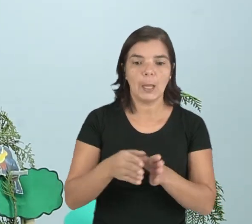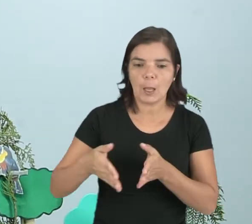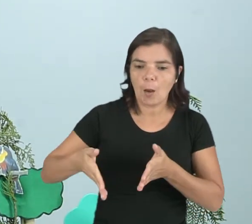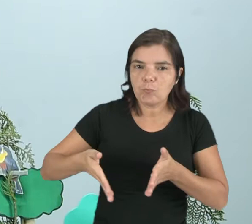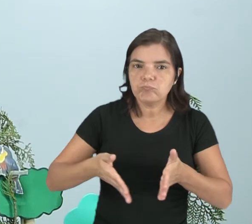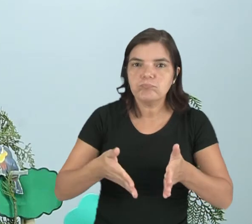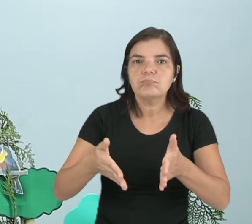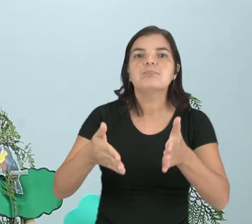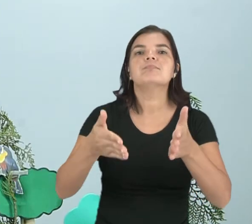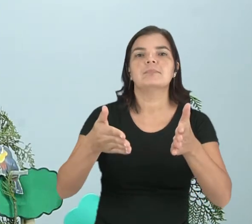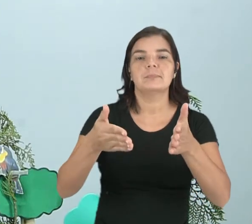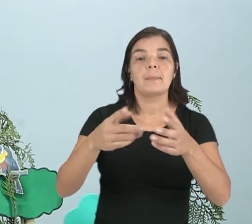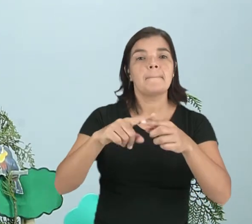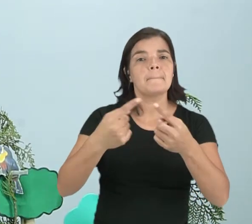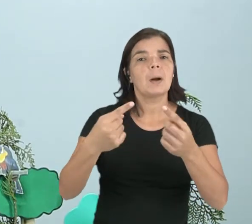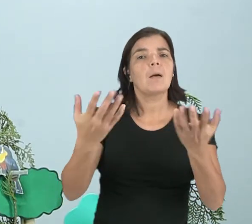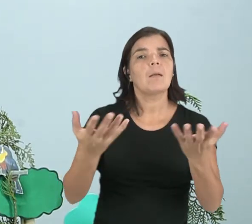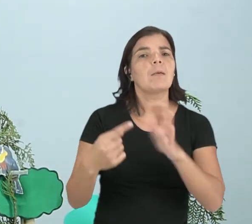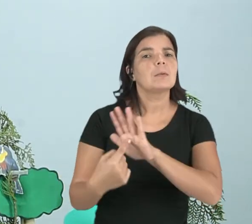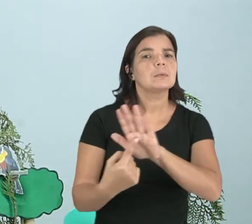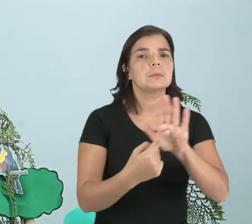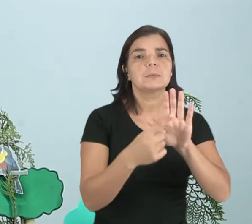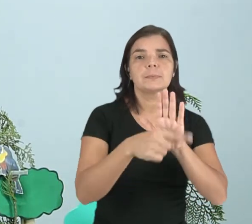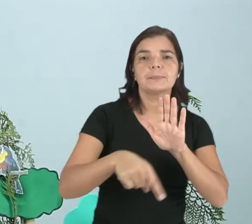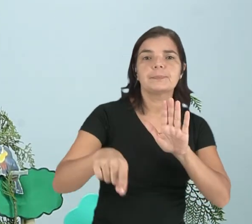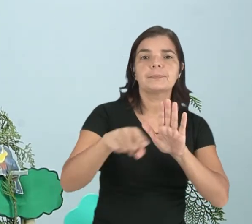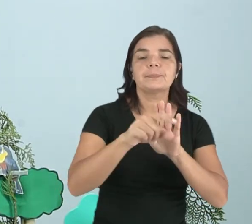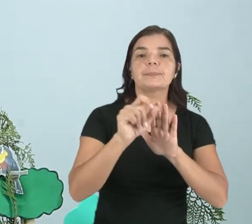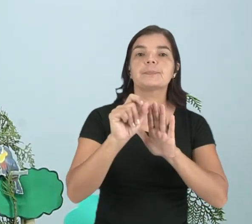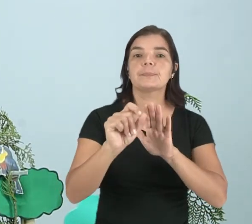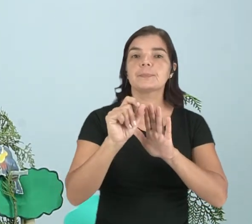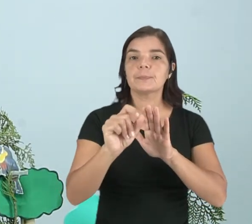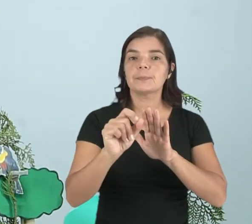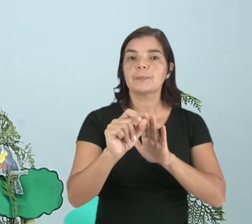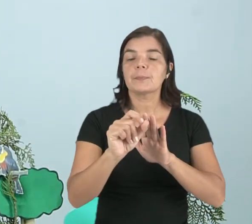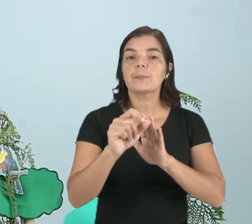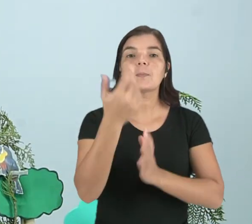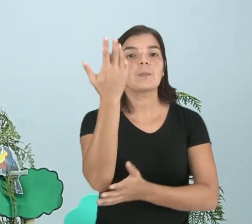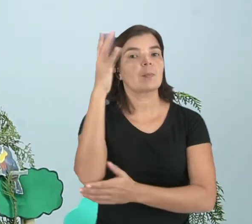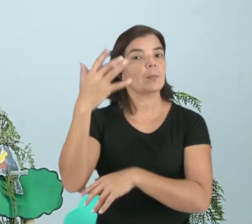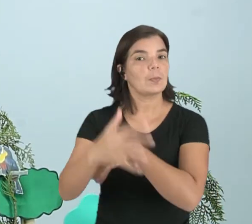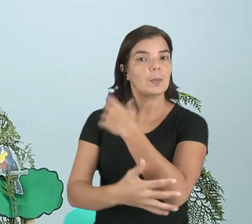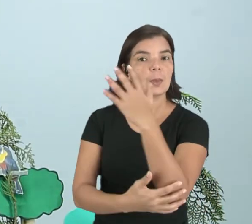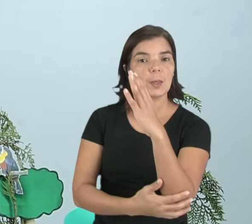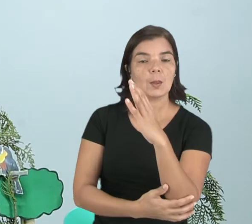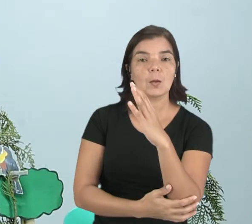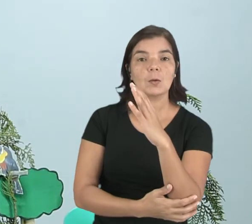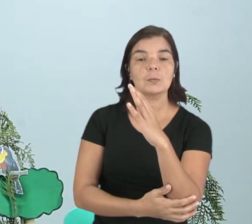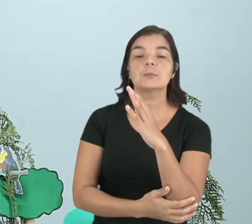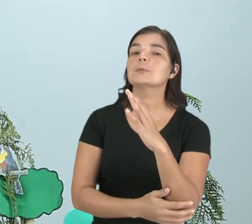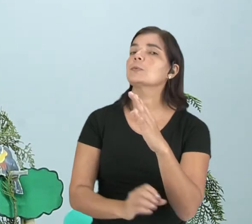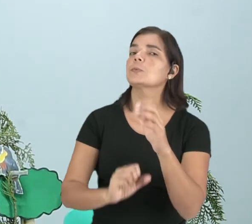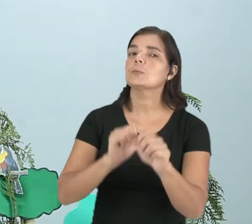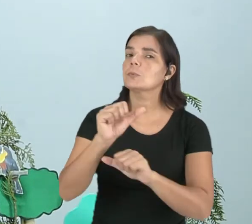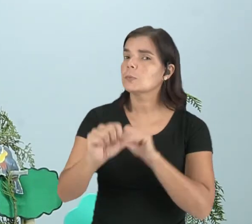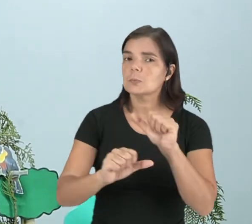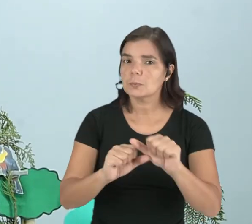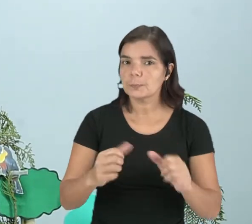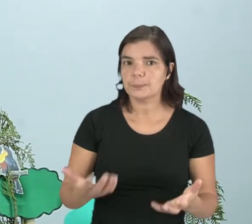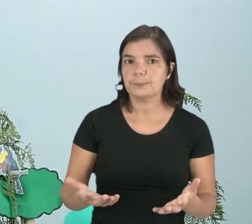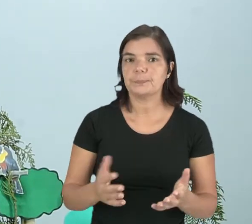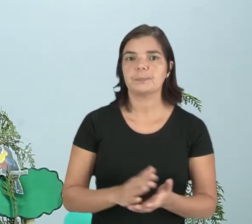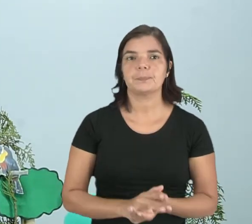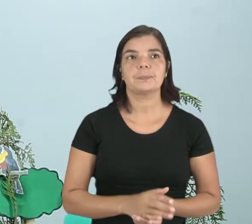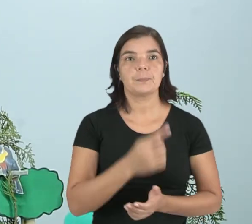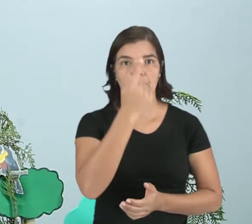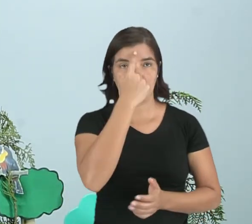construiu. Mas aqui eu quero mostrar para vocês o que a natureza causou. Que transformações? Essa aqui,